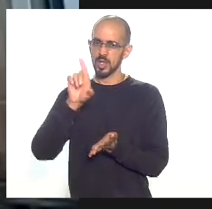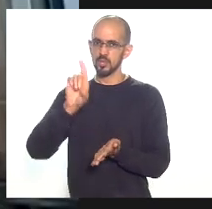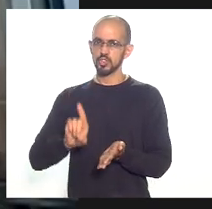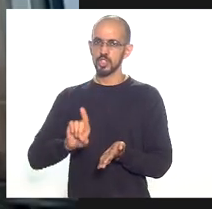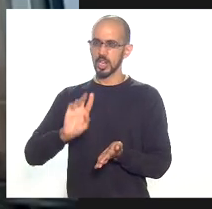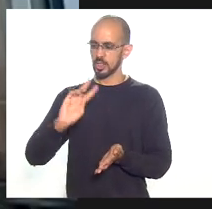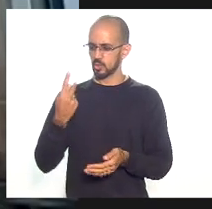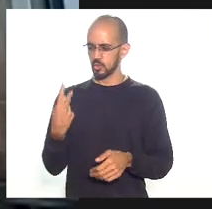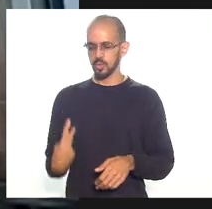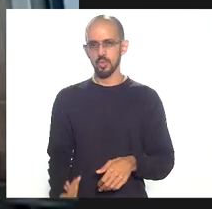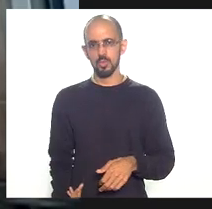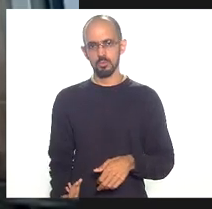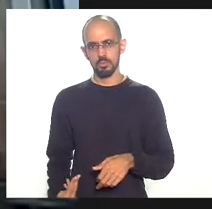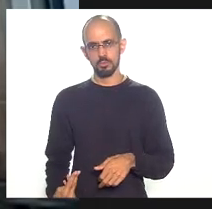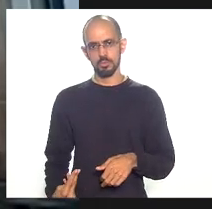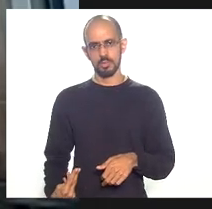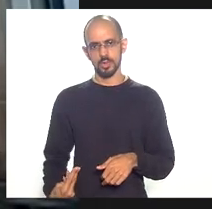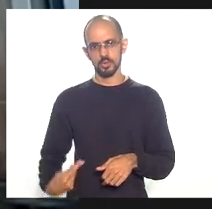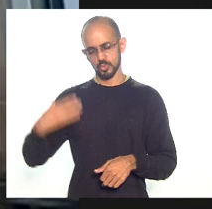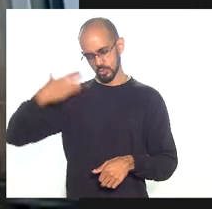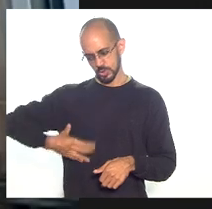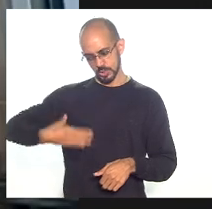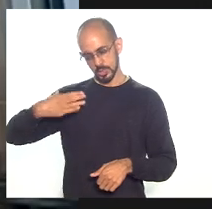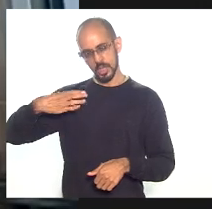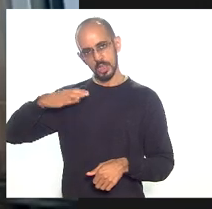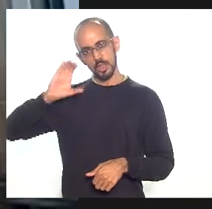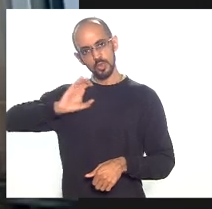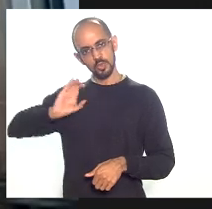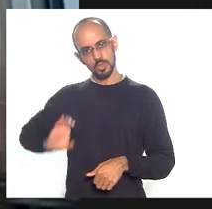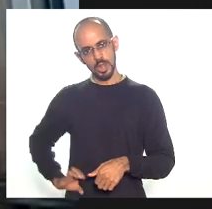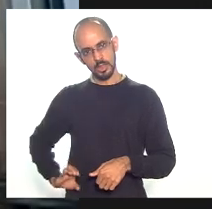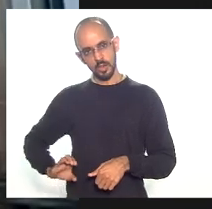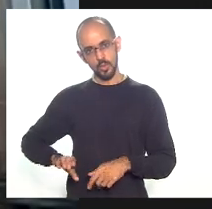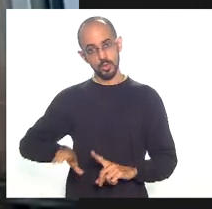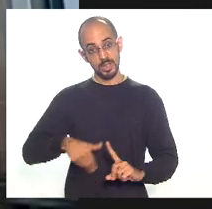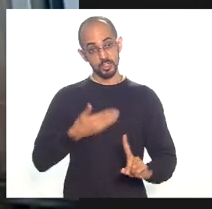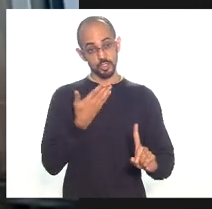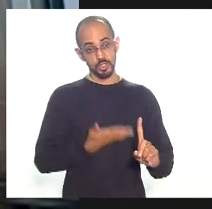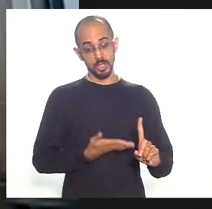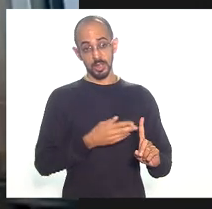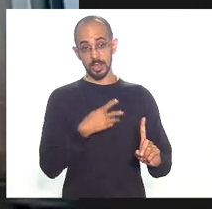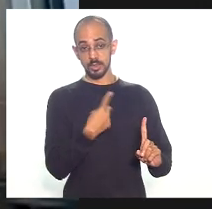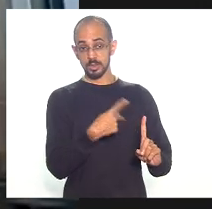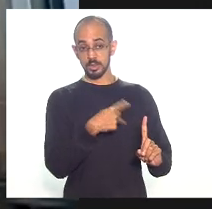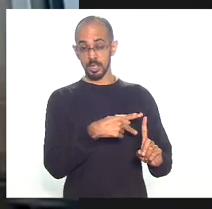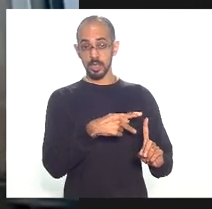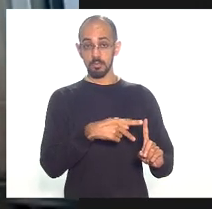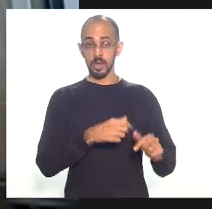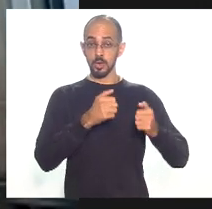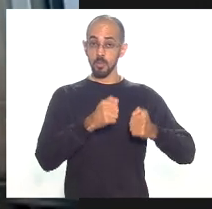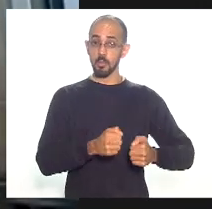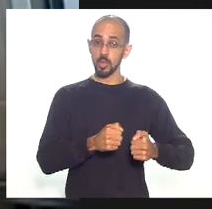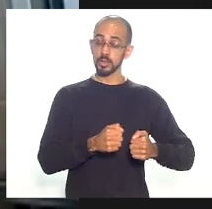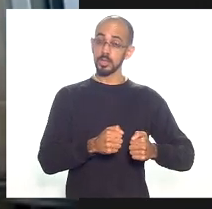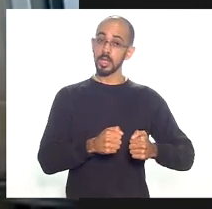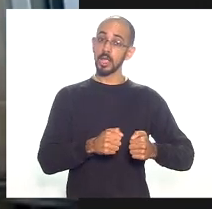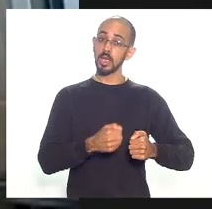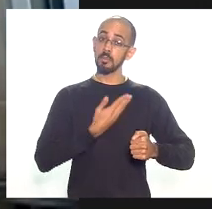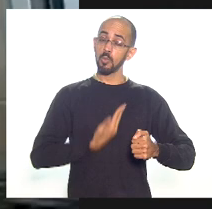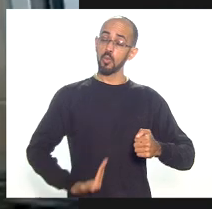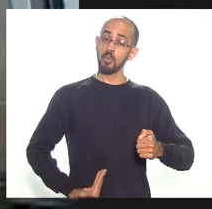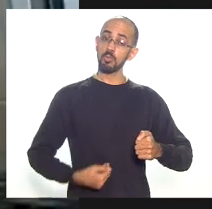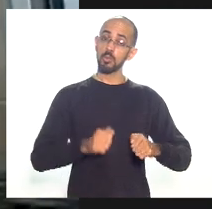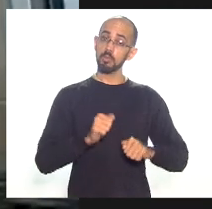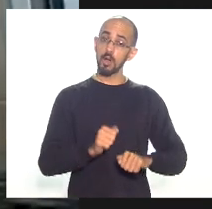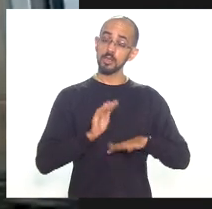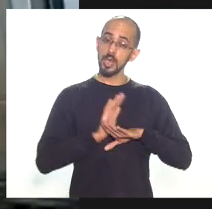para que ele possa ser respeitado e a sua dignidade para que o poder público venha cumprir com o seu papel então esse projeto que está sendo